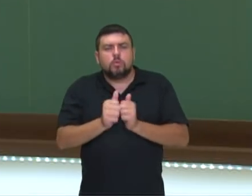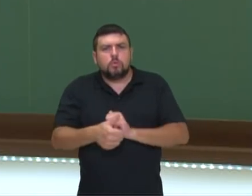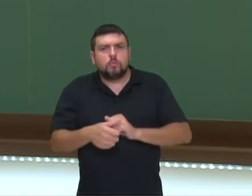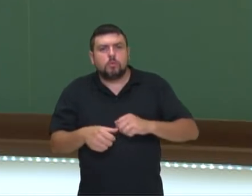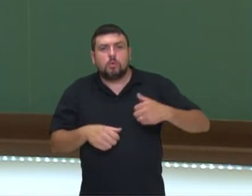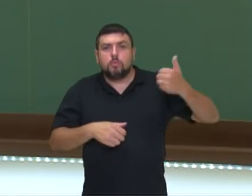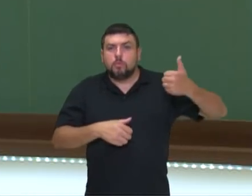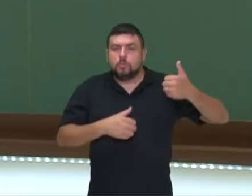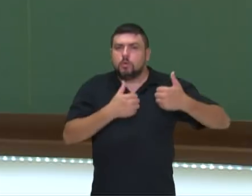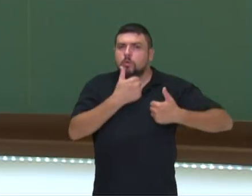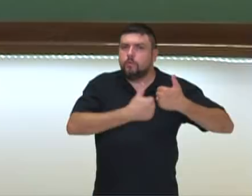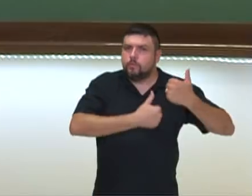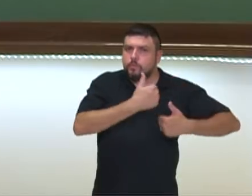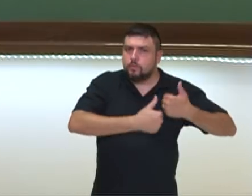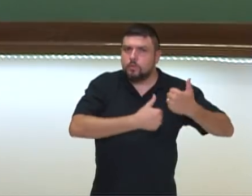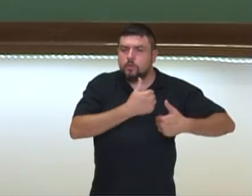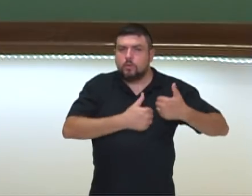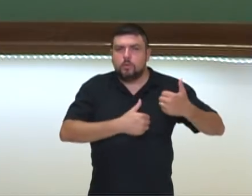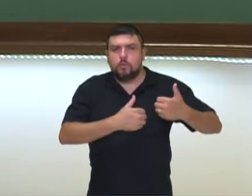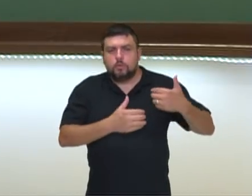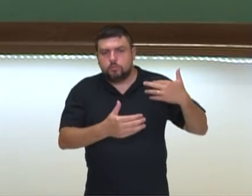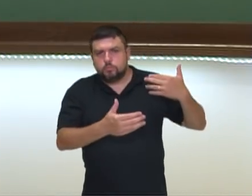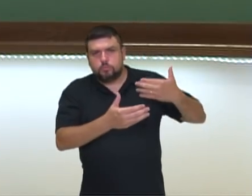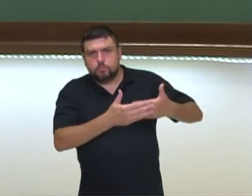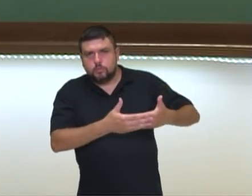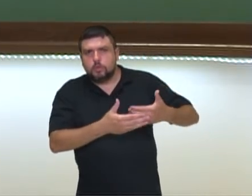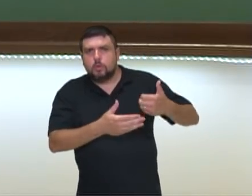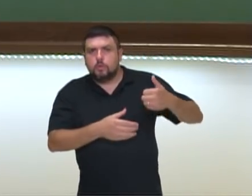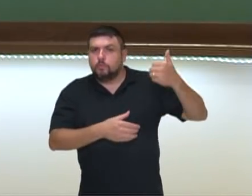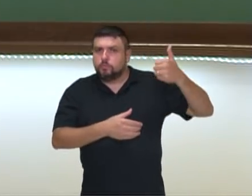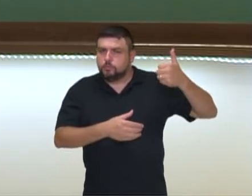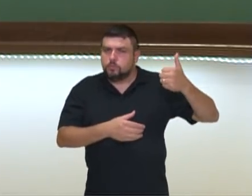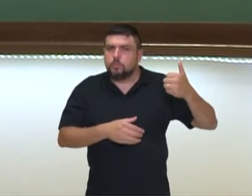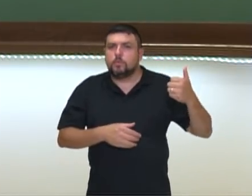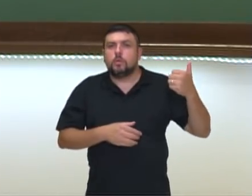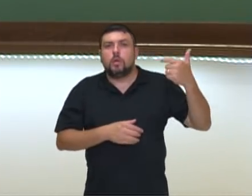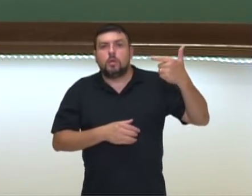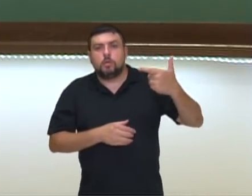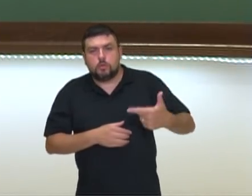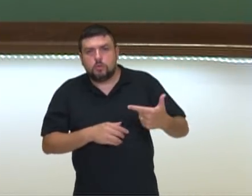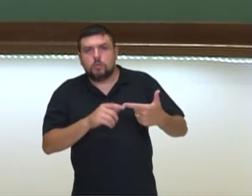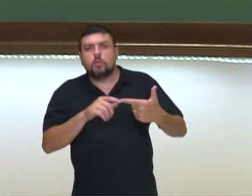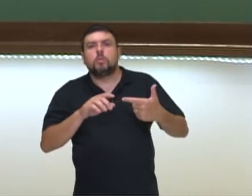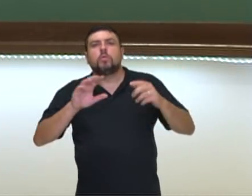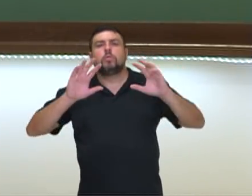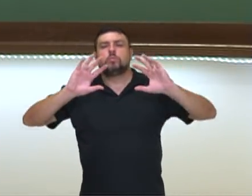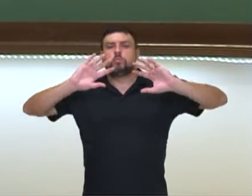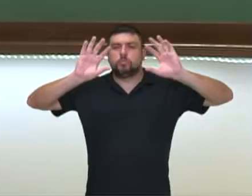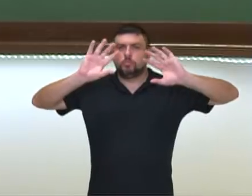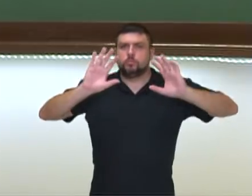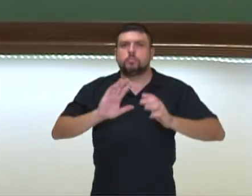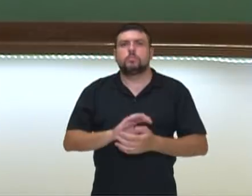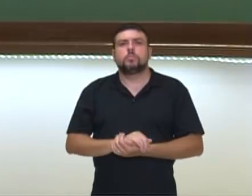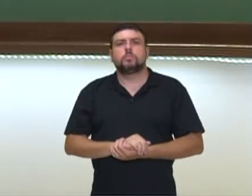depois do futebol. Então o futebol era o esporte mais praticado, mais conhecido, mas o voleibol vinha em segundo